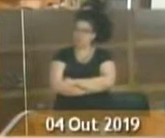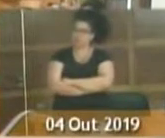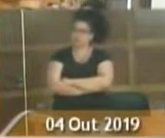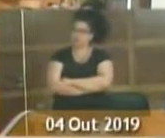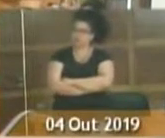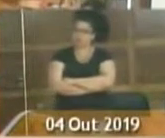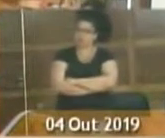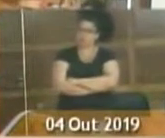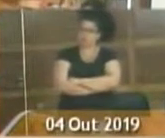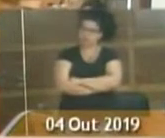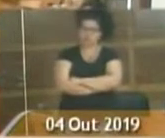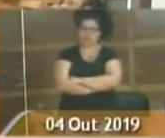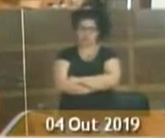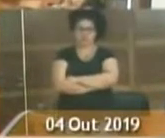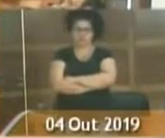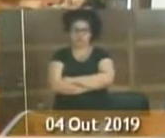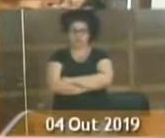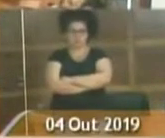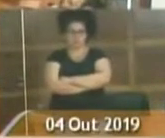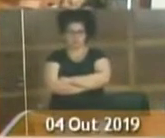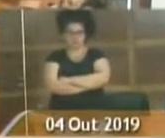bem básico.